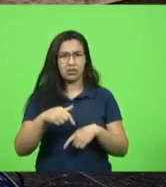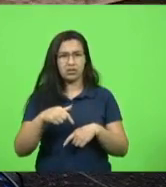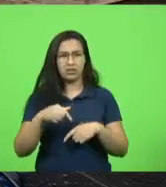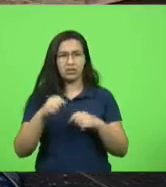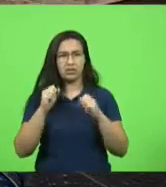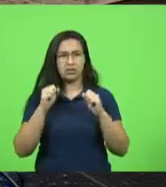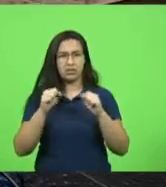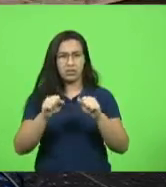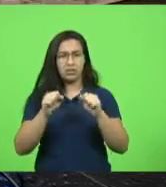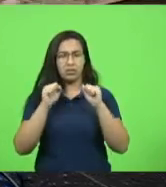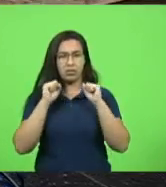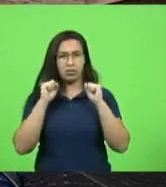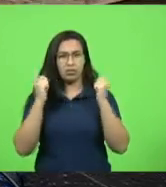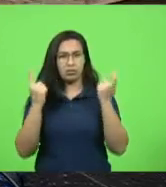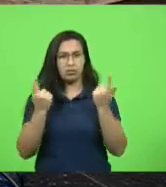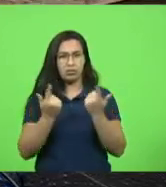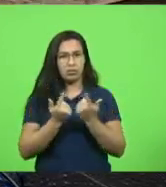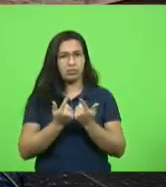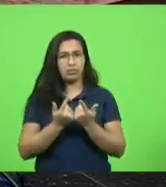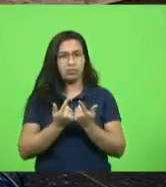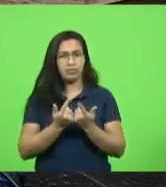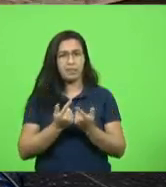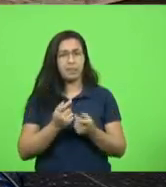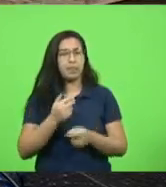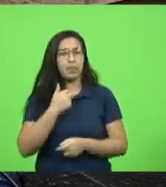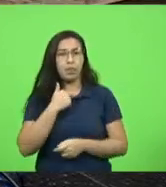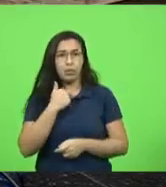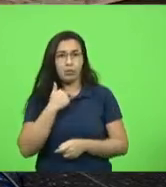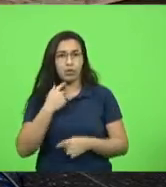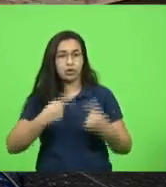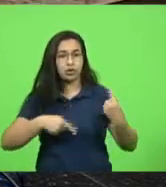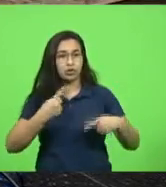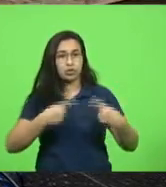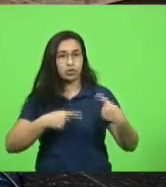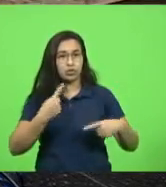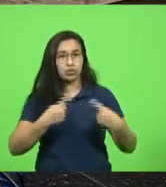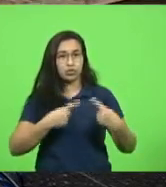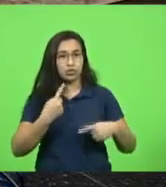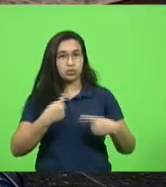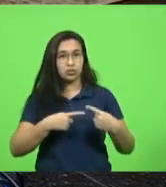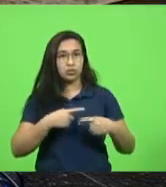aqui dentro que a gente não deve trazer discussões ideológicas aqui para dentro,